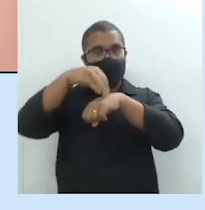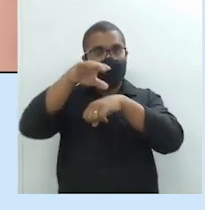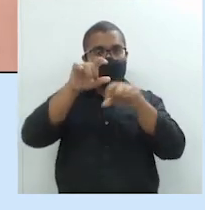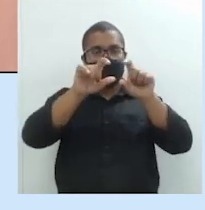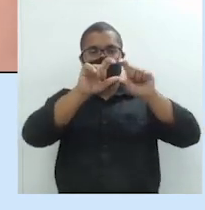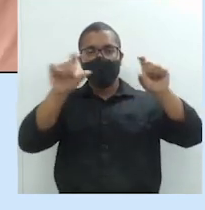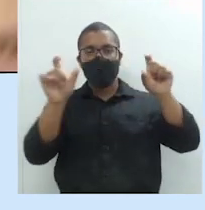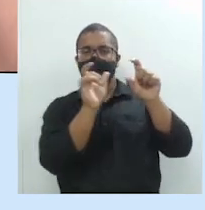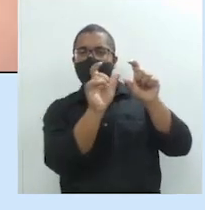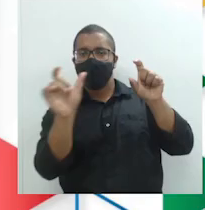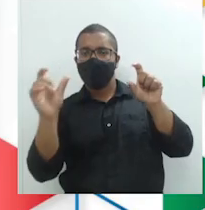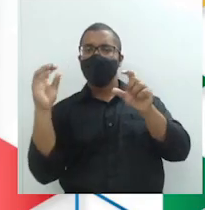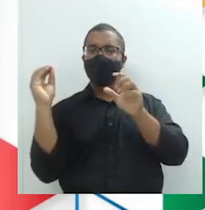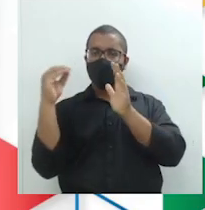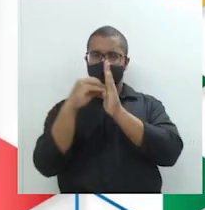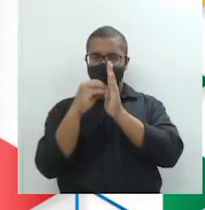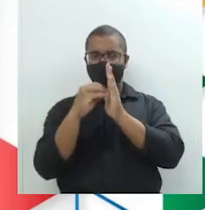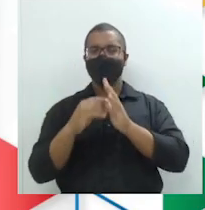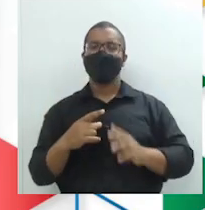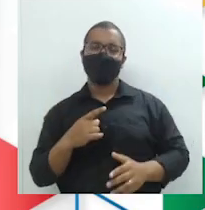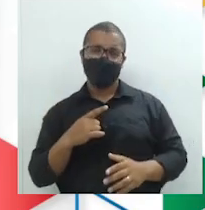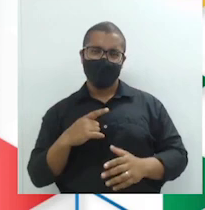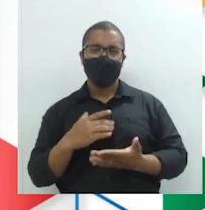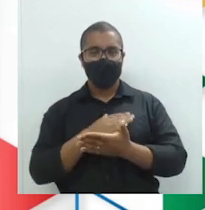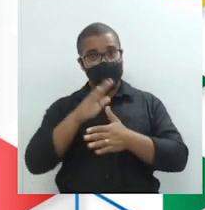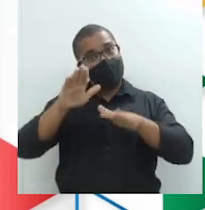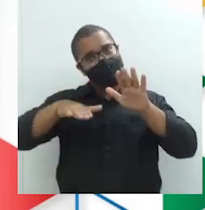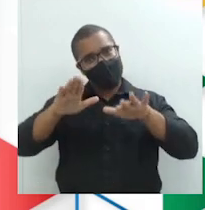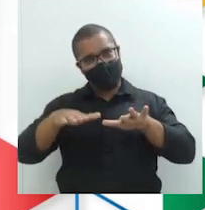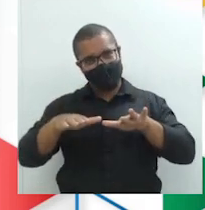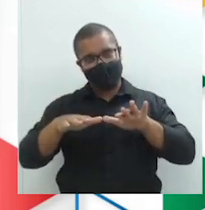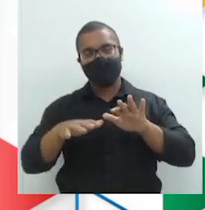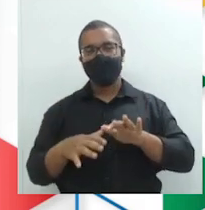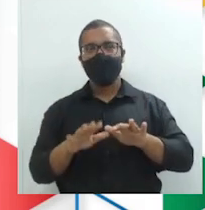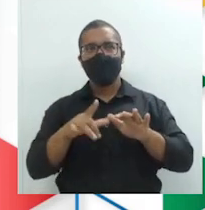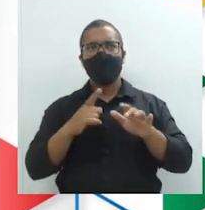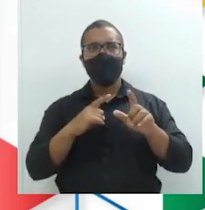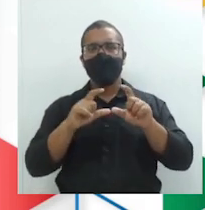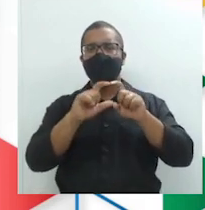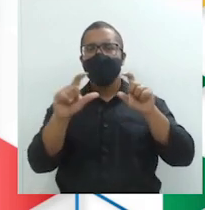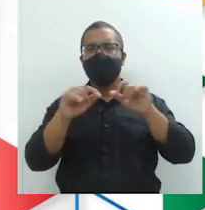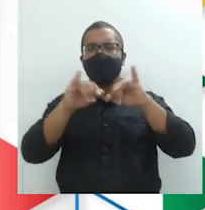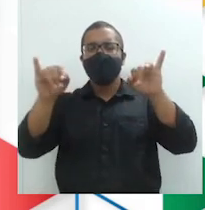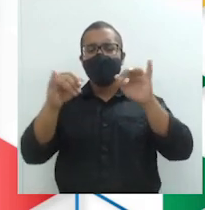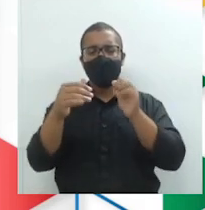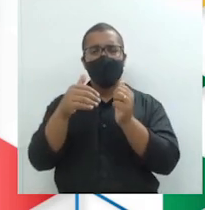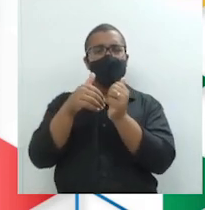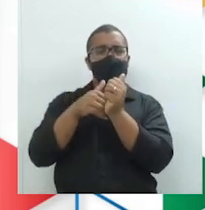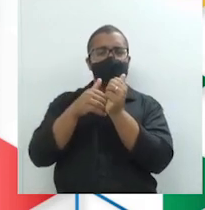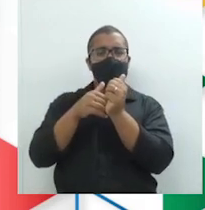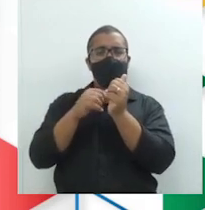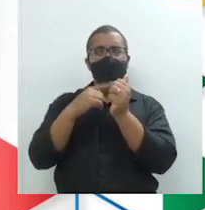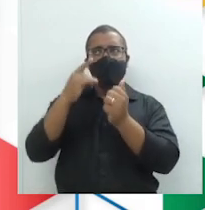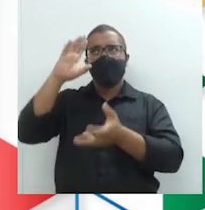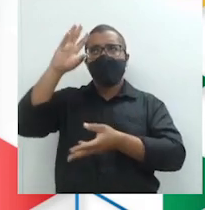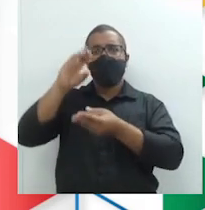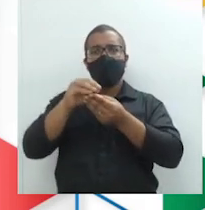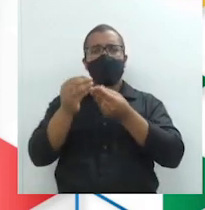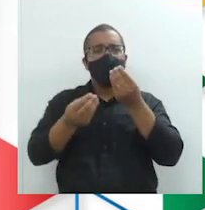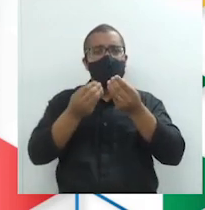certo? Olhem só na tela aqui. As informações subentendidas vão depender do contexto